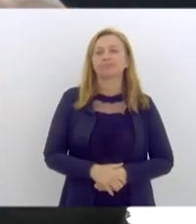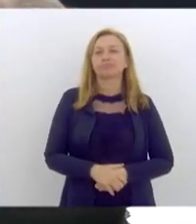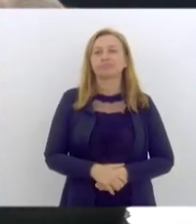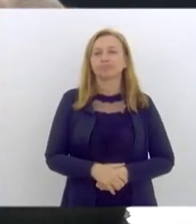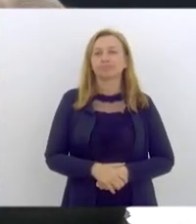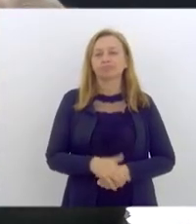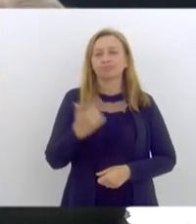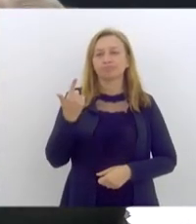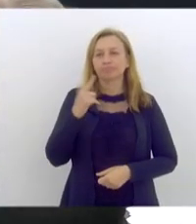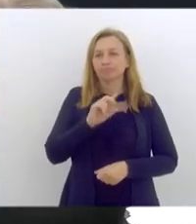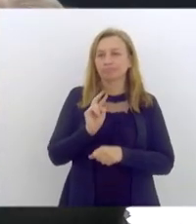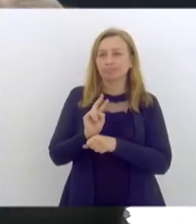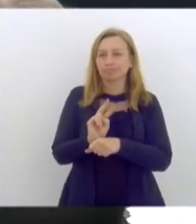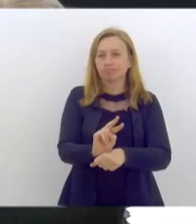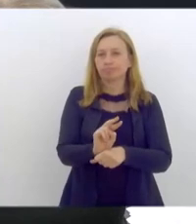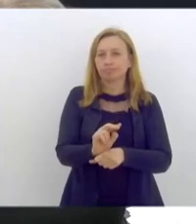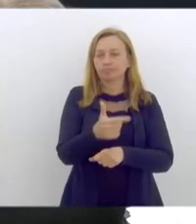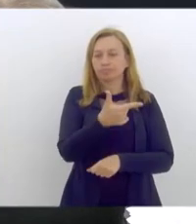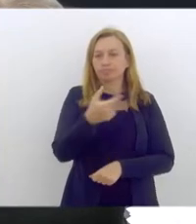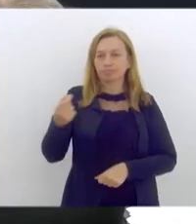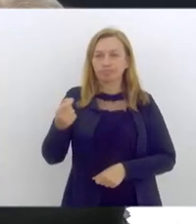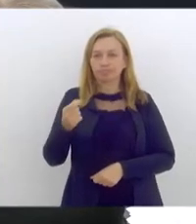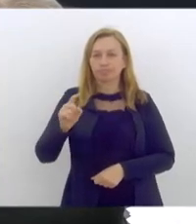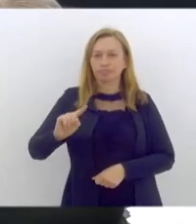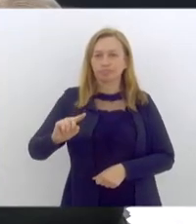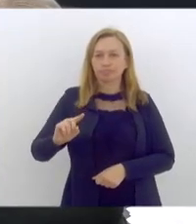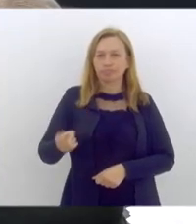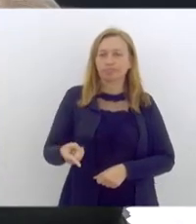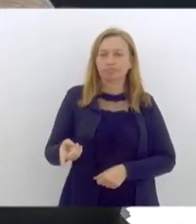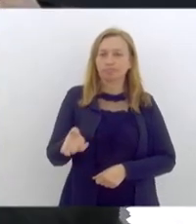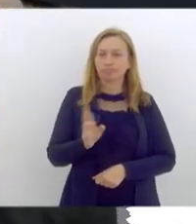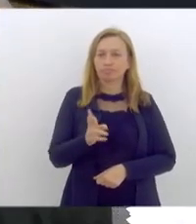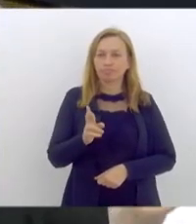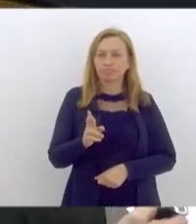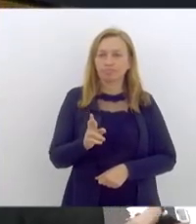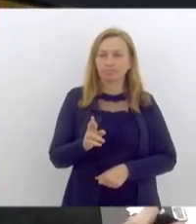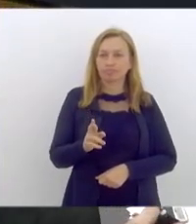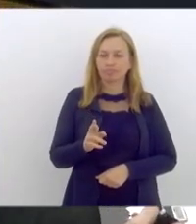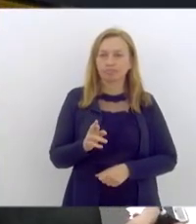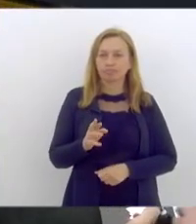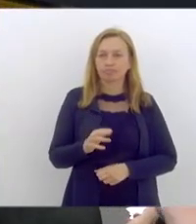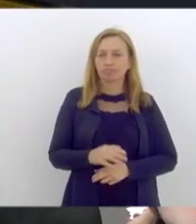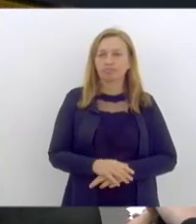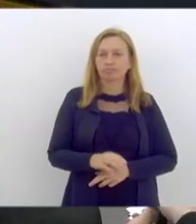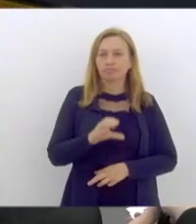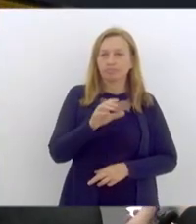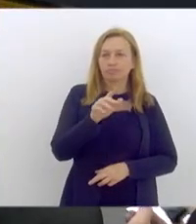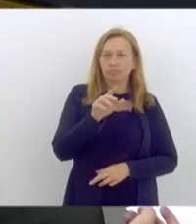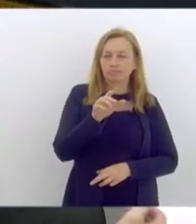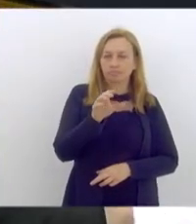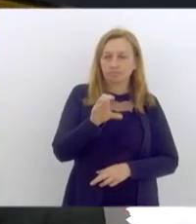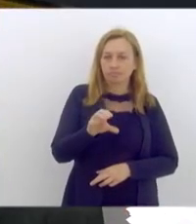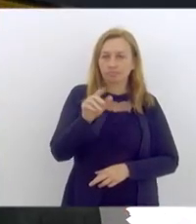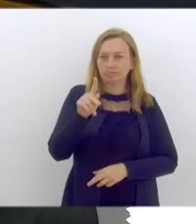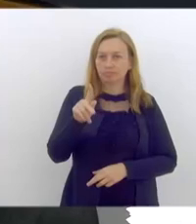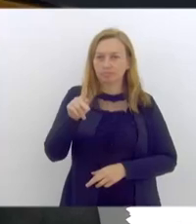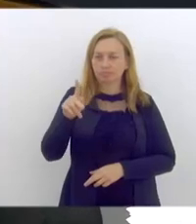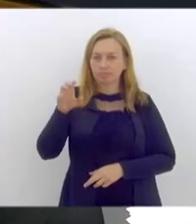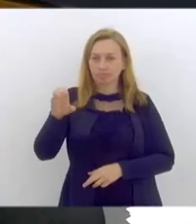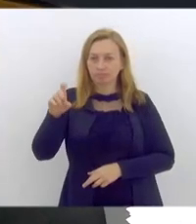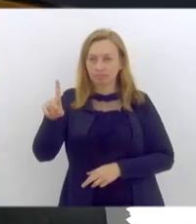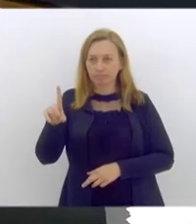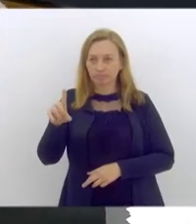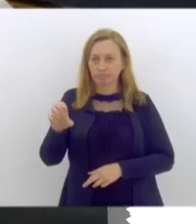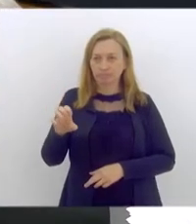conseguiu um empréstimos de 200 mil reais a de referendo da cppde mundo real